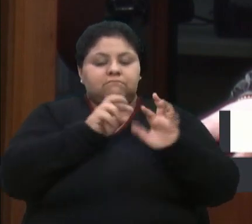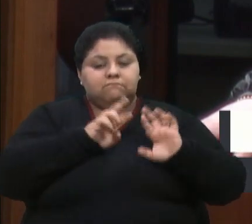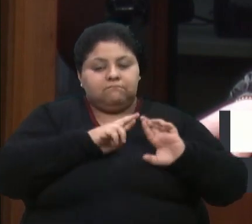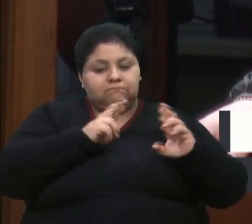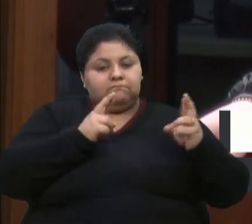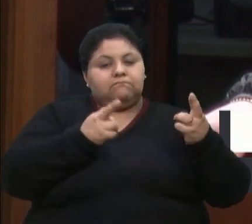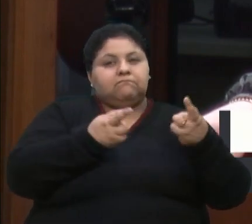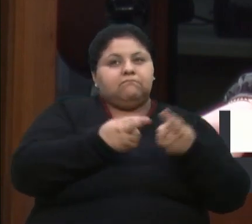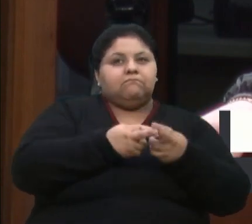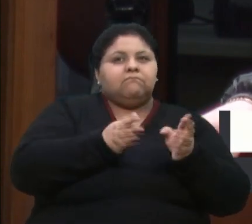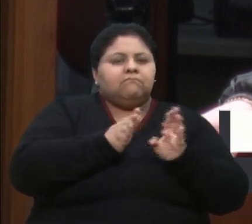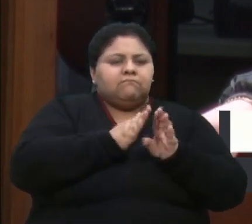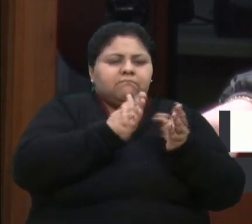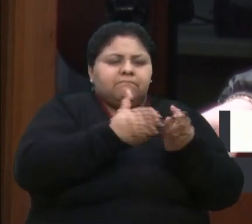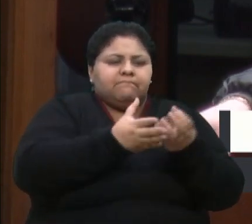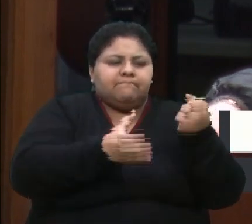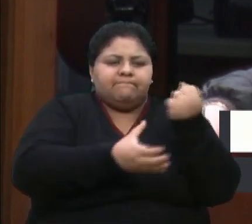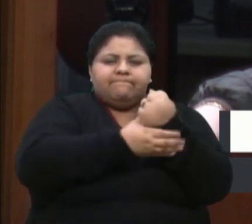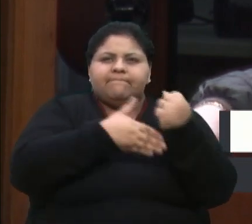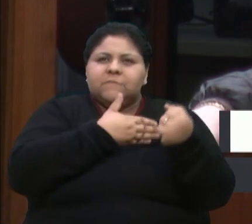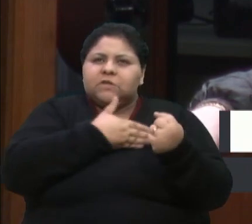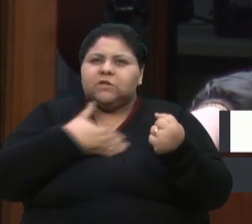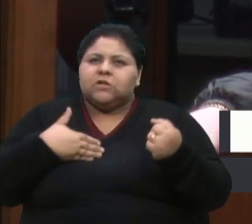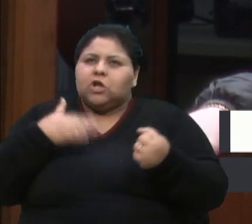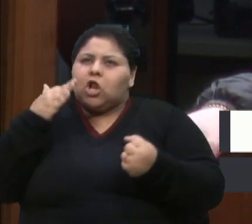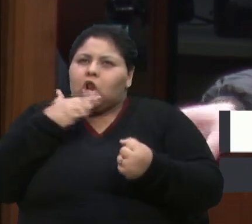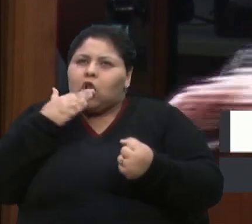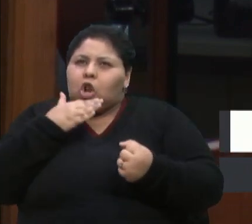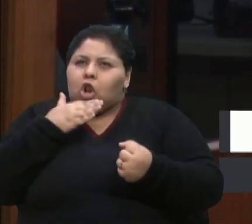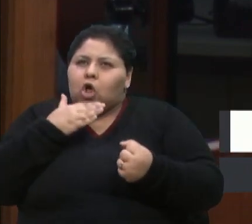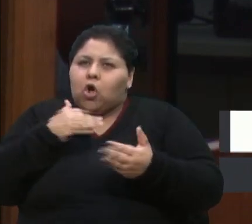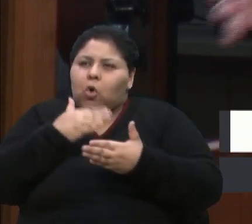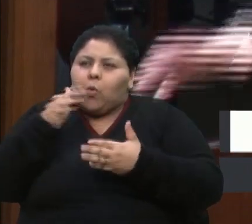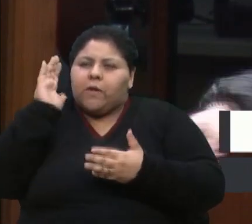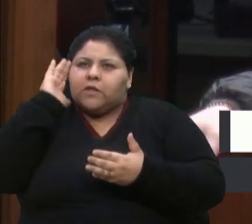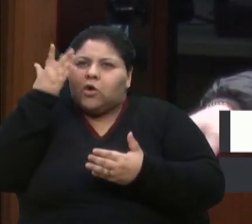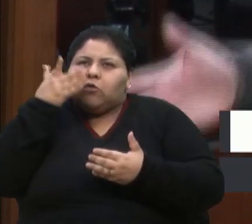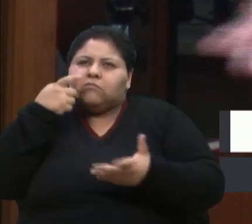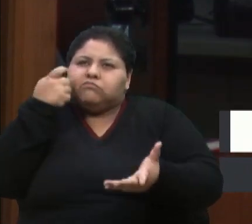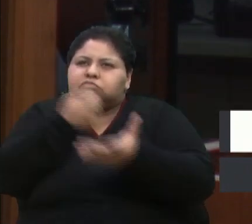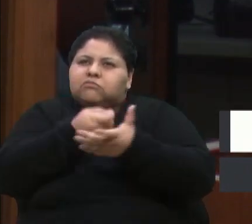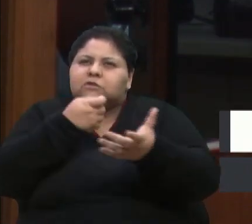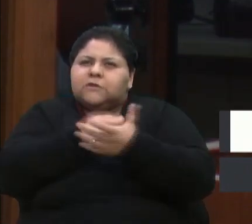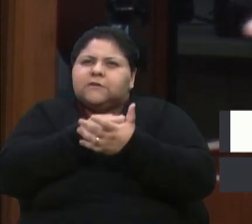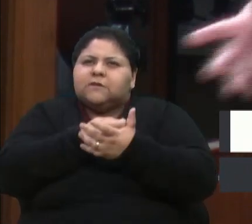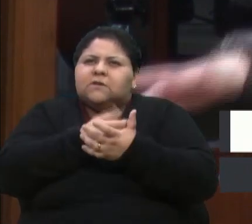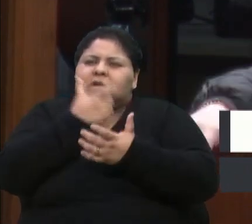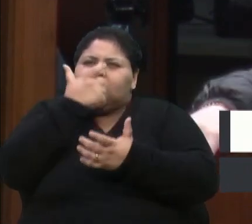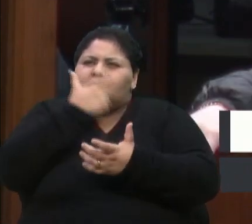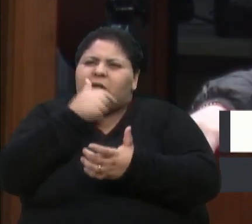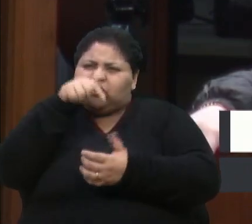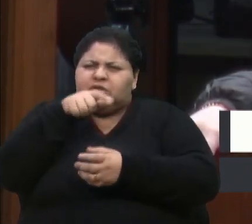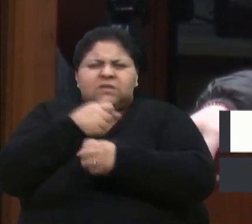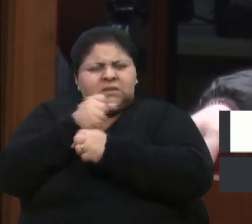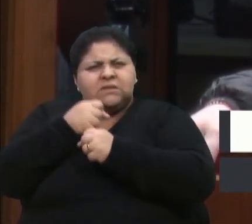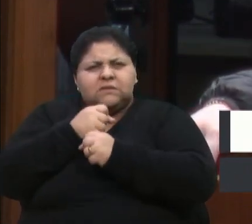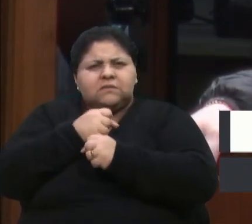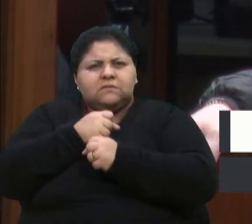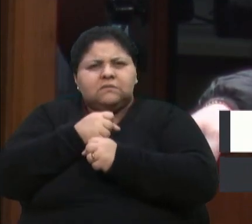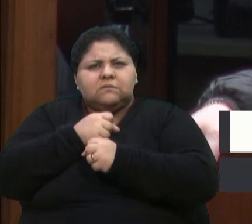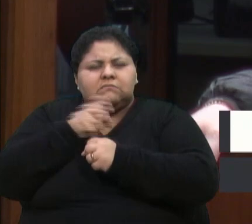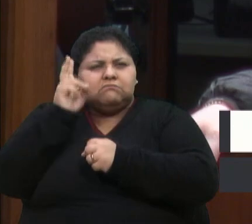Segurança Pública logo em seguida, quando ocorreram aqueles ataques. Se eu não me engano, foi ainda nesse ano, né, vereador Zanquim, início desse